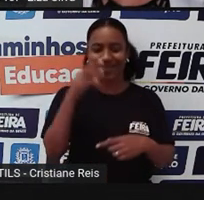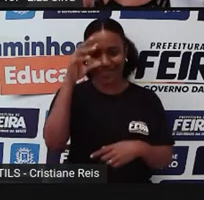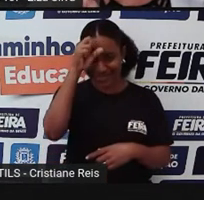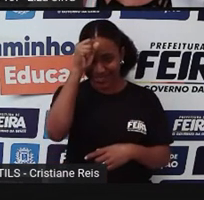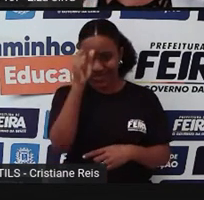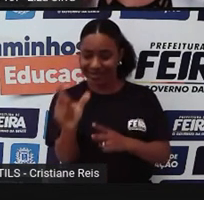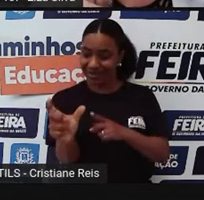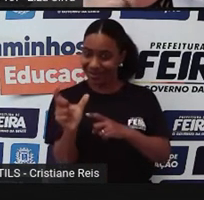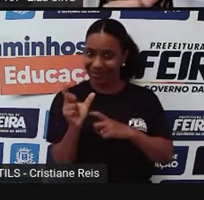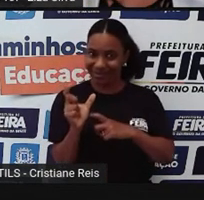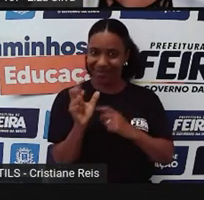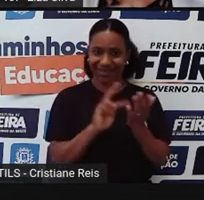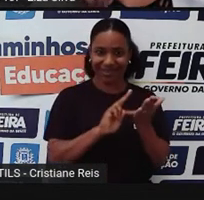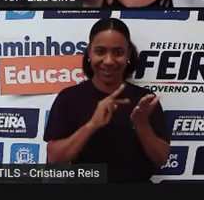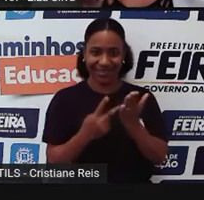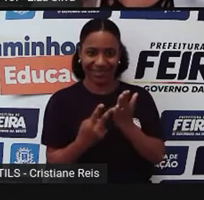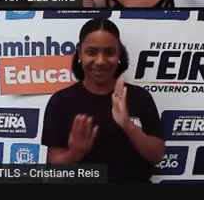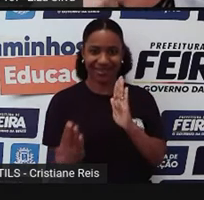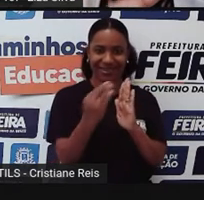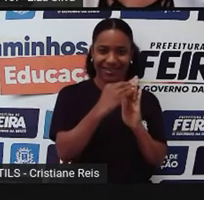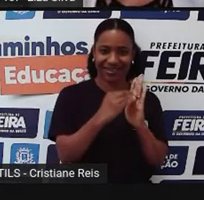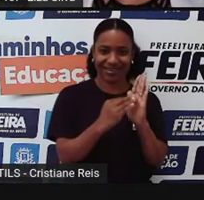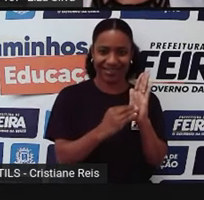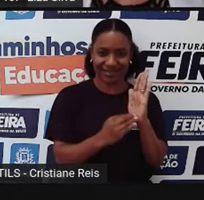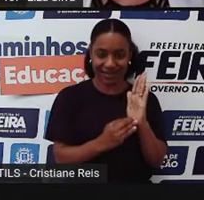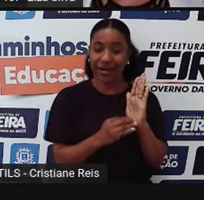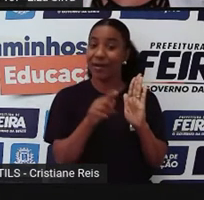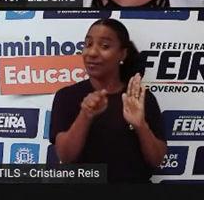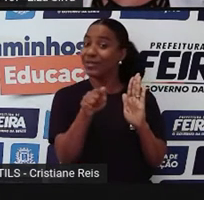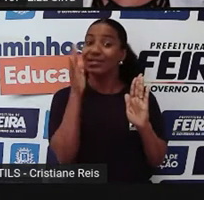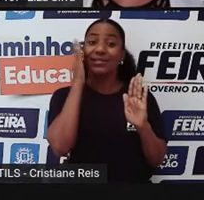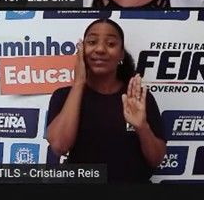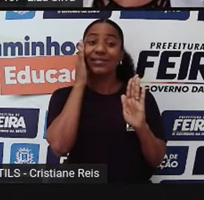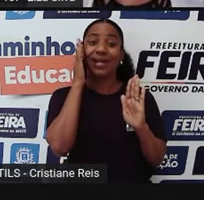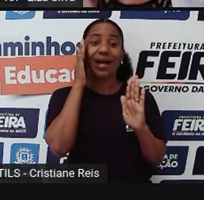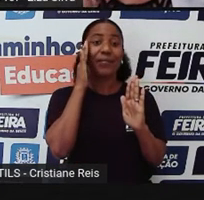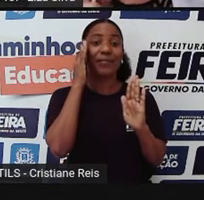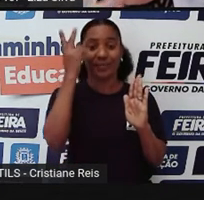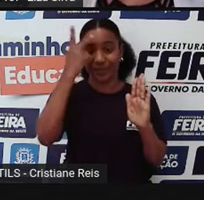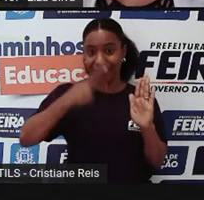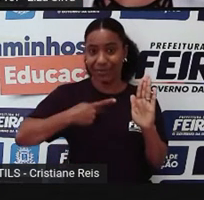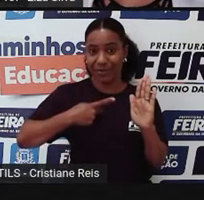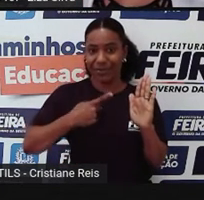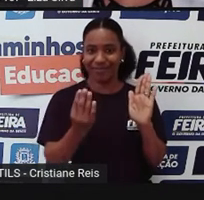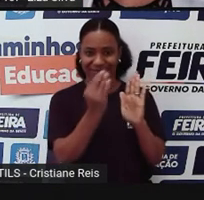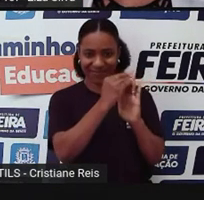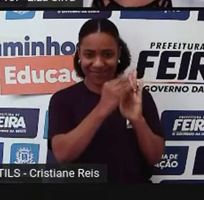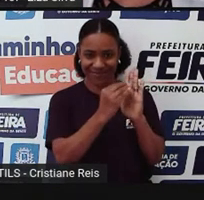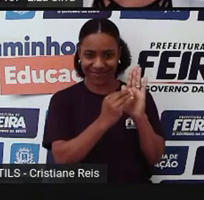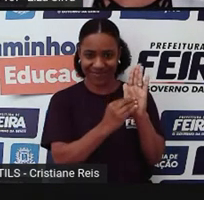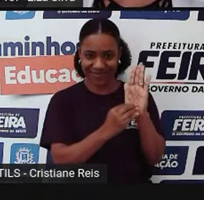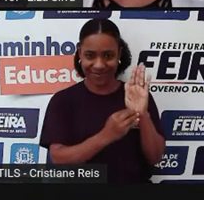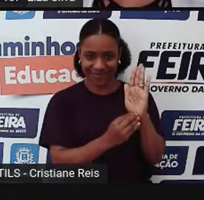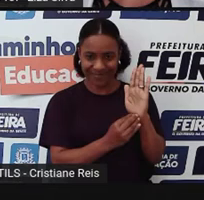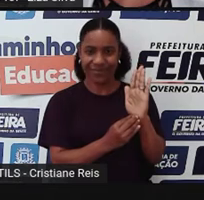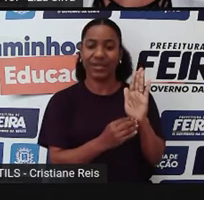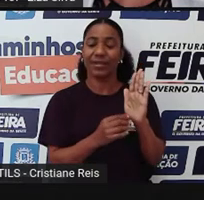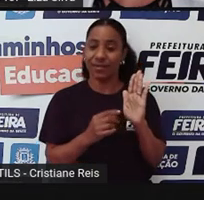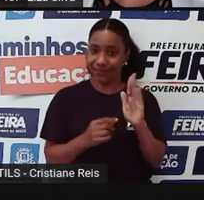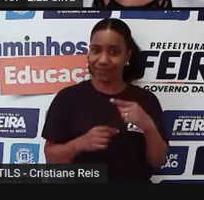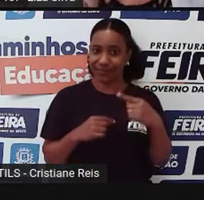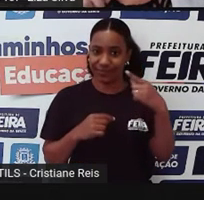mas primeiro eu quero saber o que você já sabe sobre isto Qual é seu namoro hã What's your